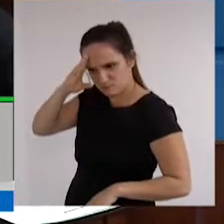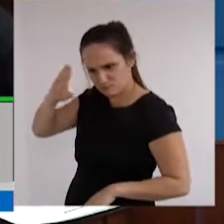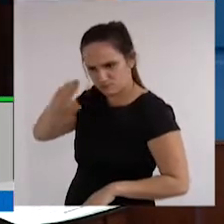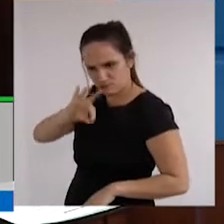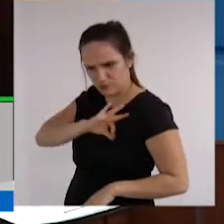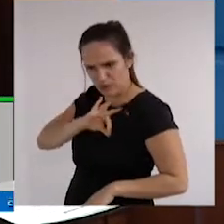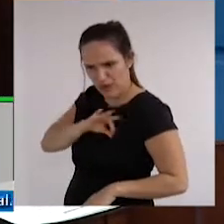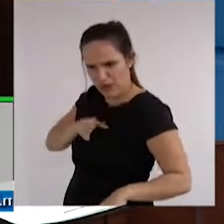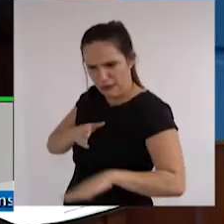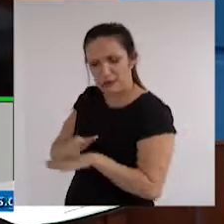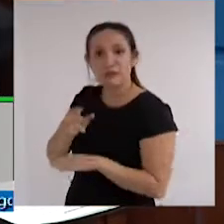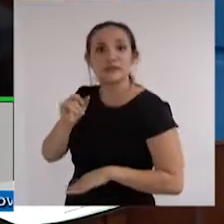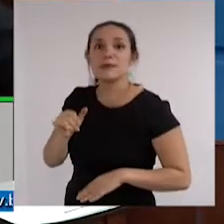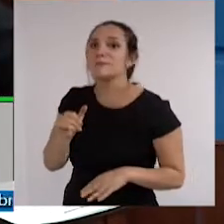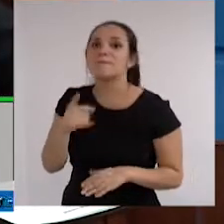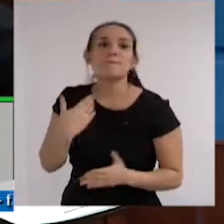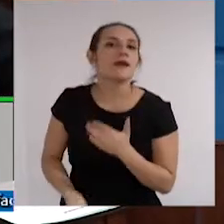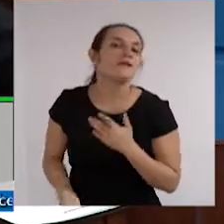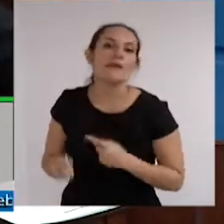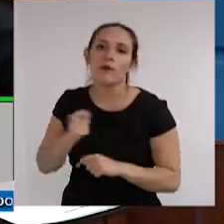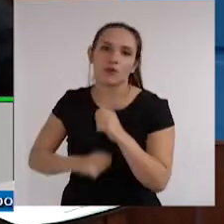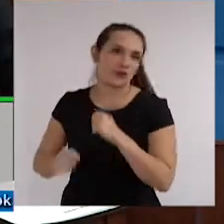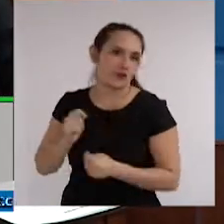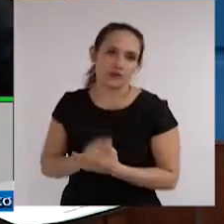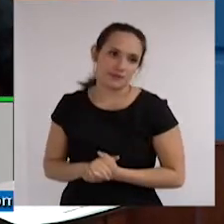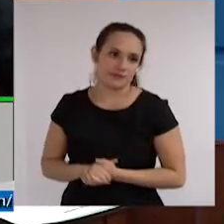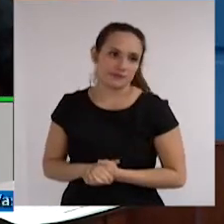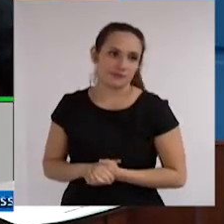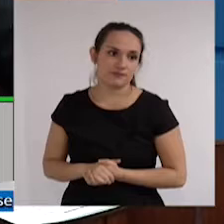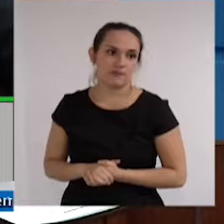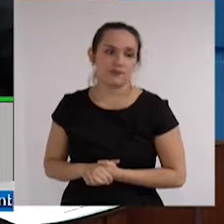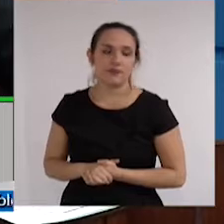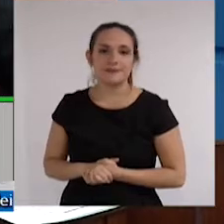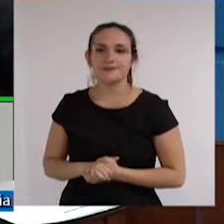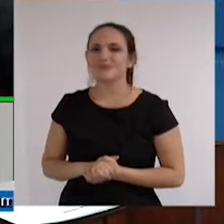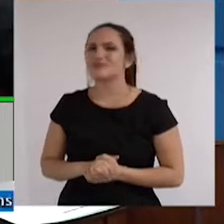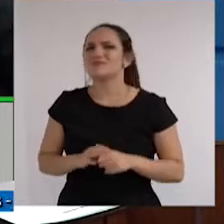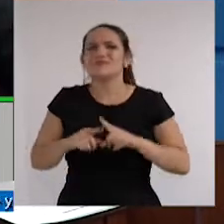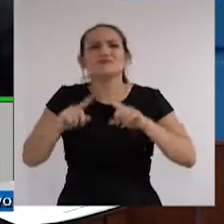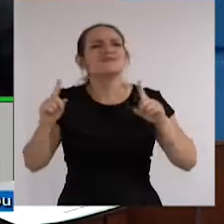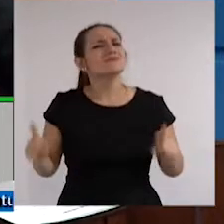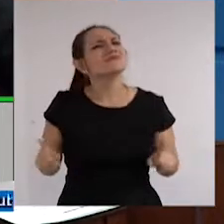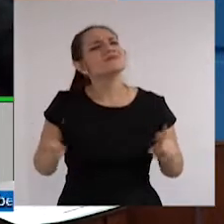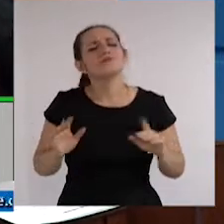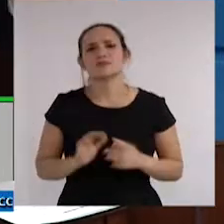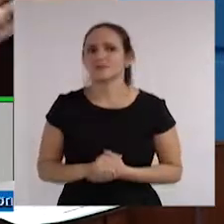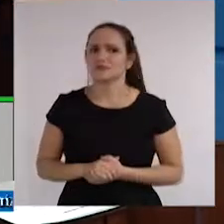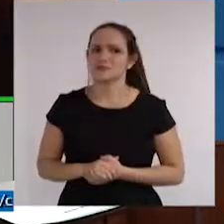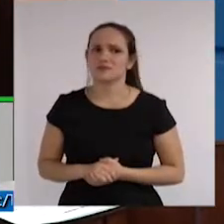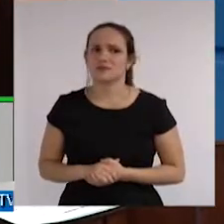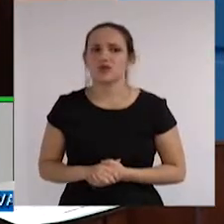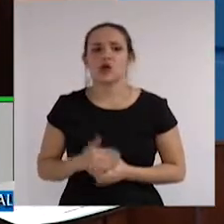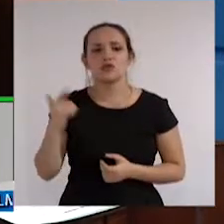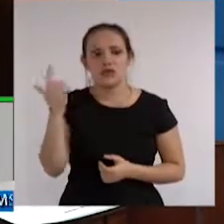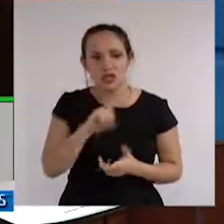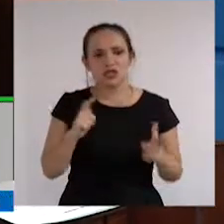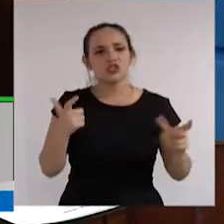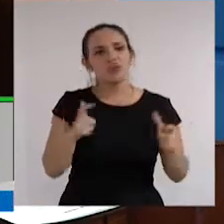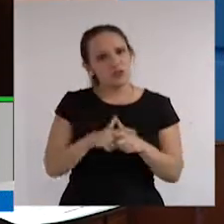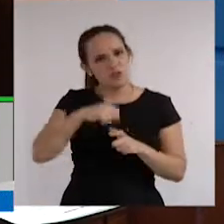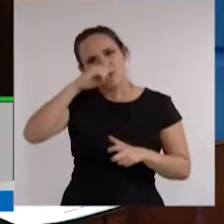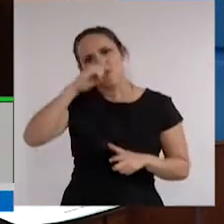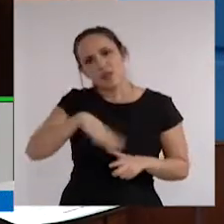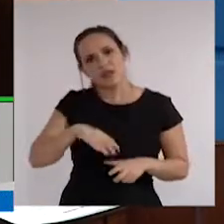do país, que se lança a mão do exército. Agora, se combate